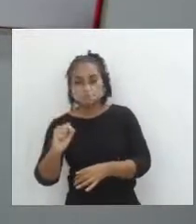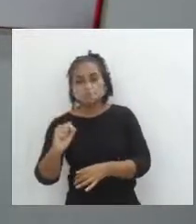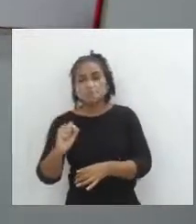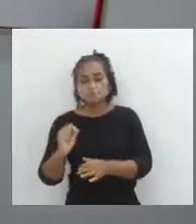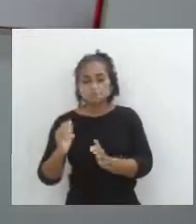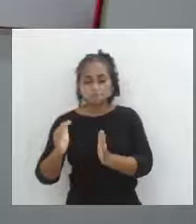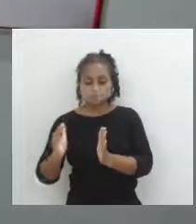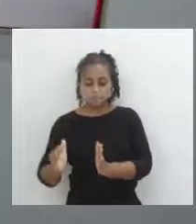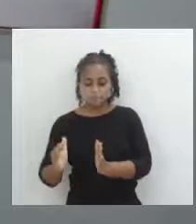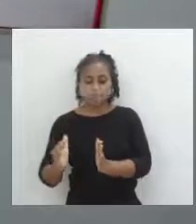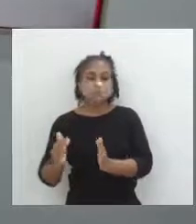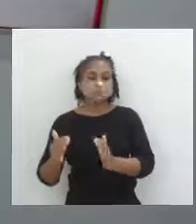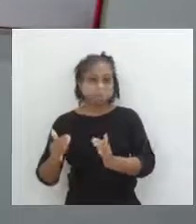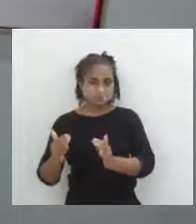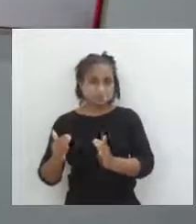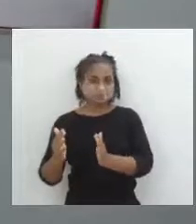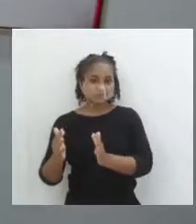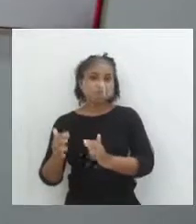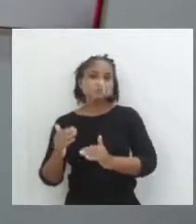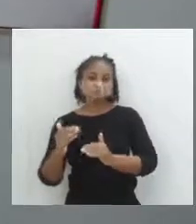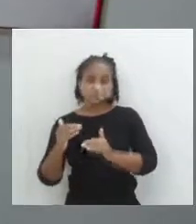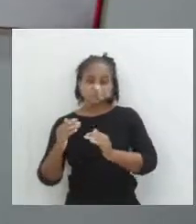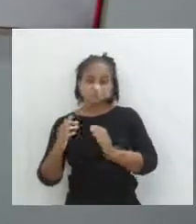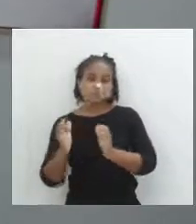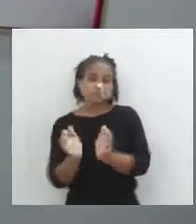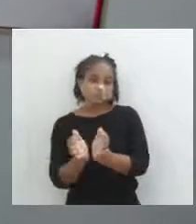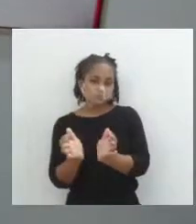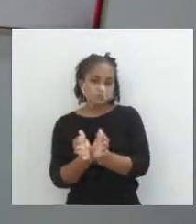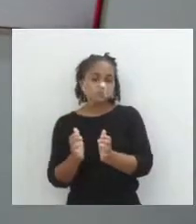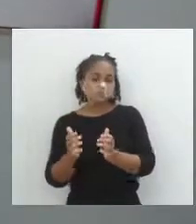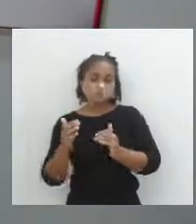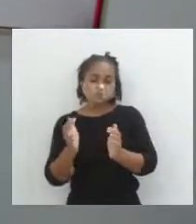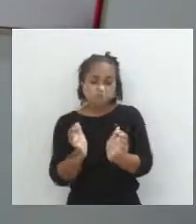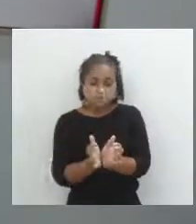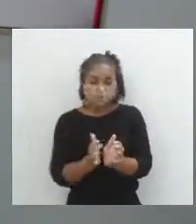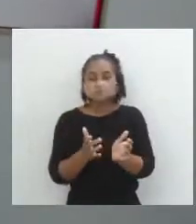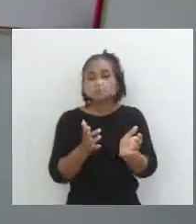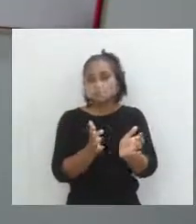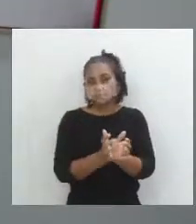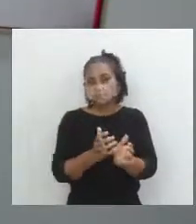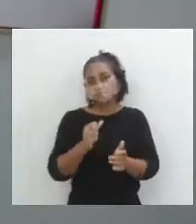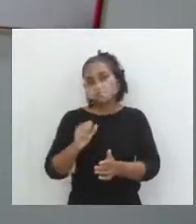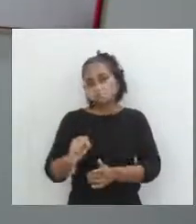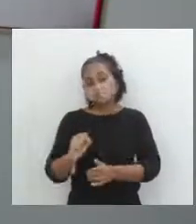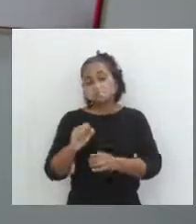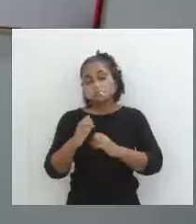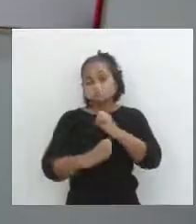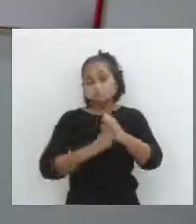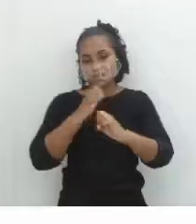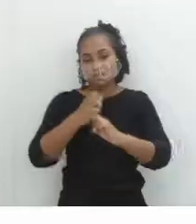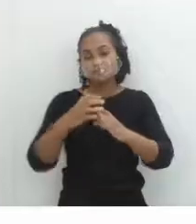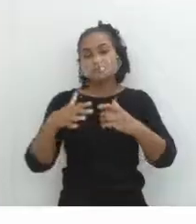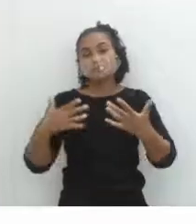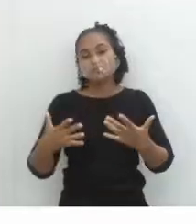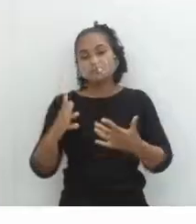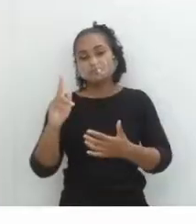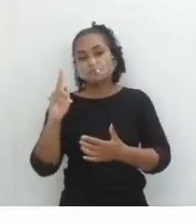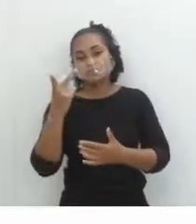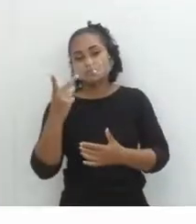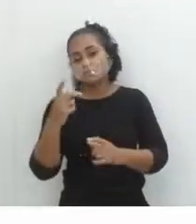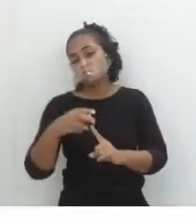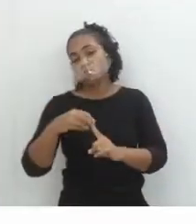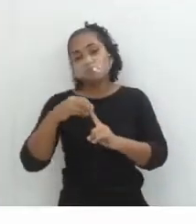8 elétrons em cada substância, em cada molécula. E aí a gente vai ver que o hidrogênio ele compõe apenas por